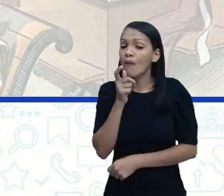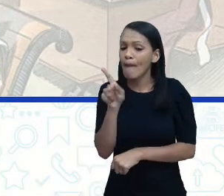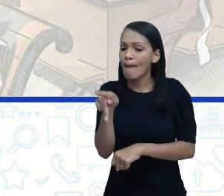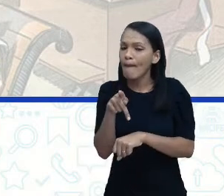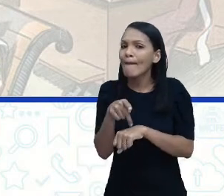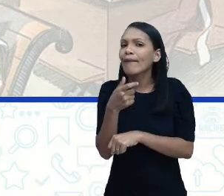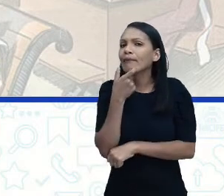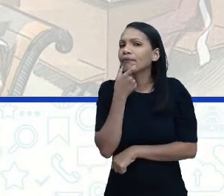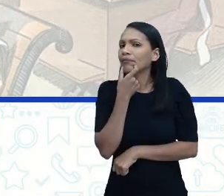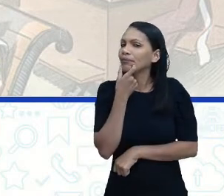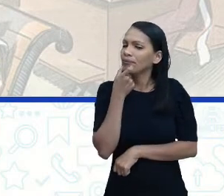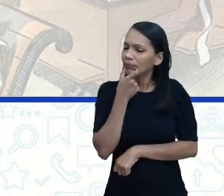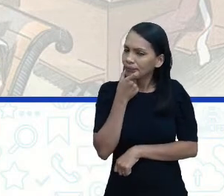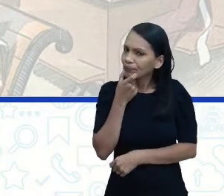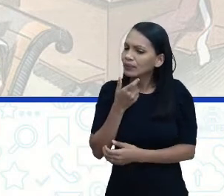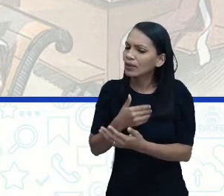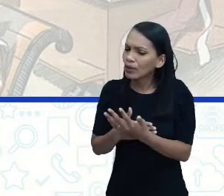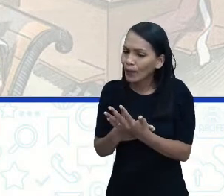né, ideológica